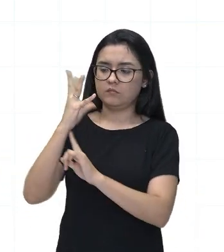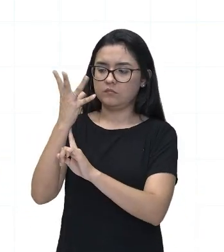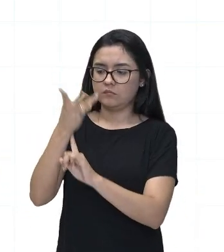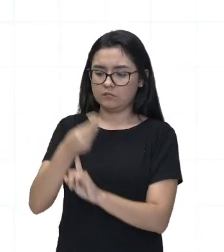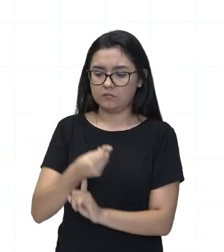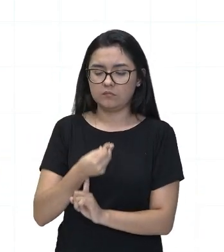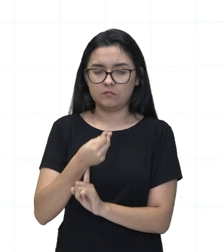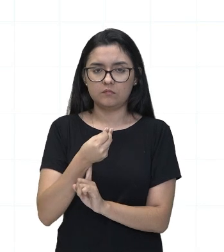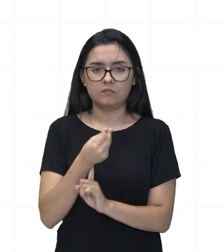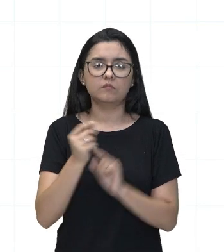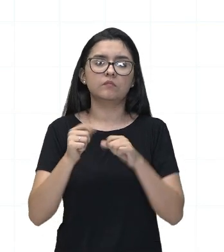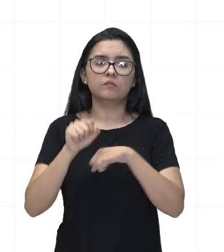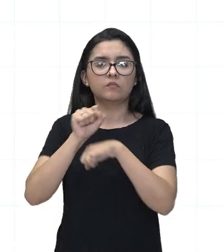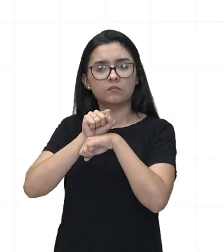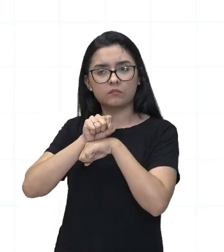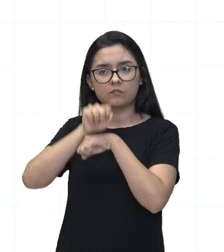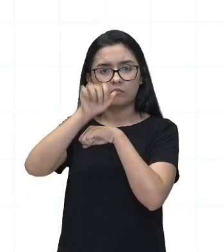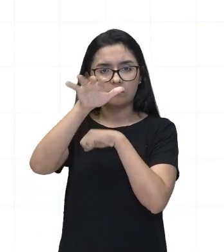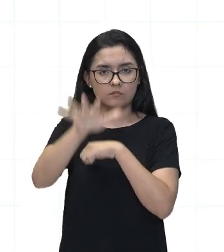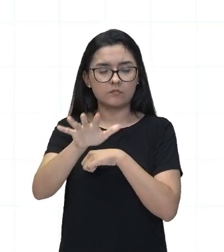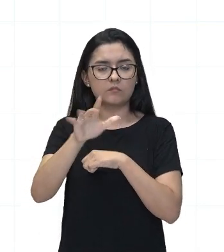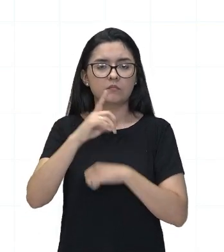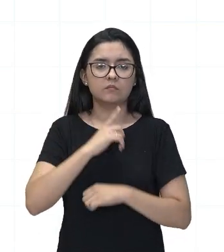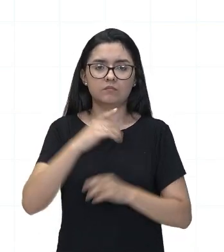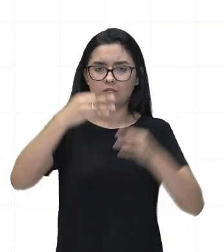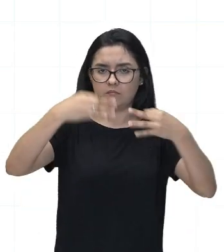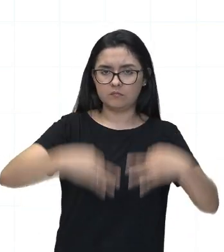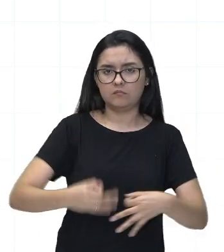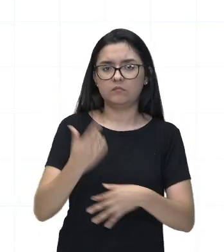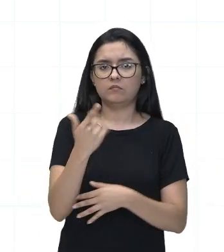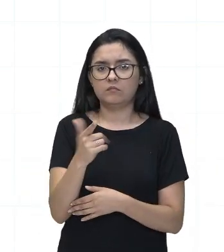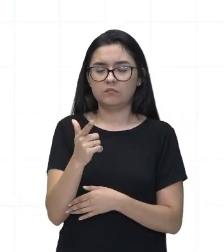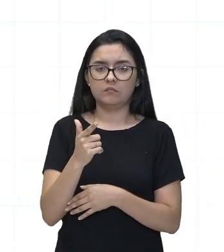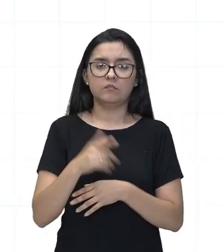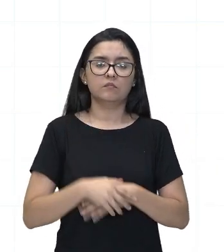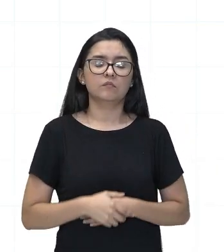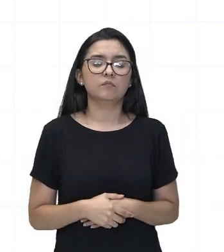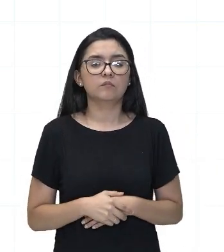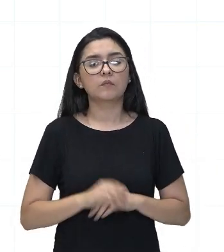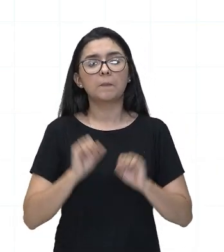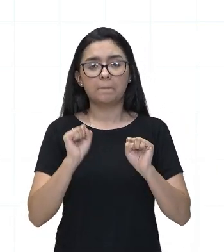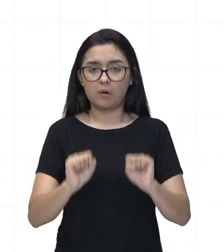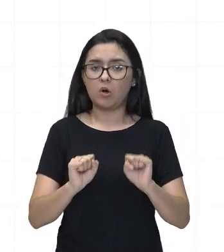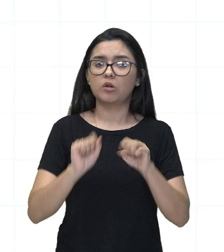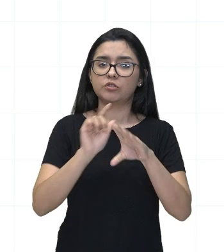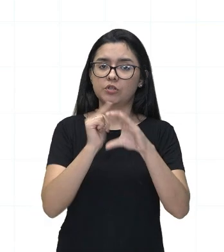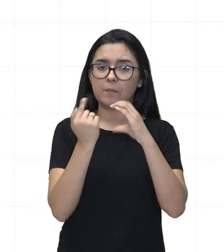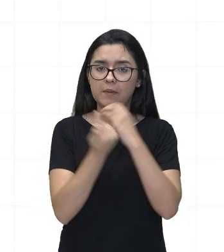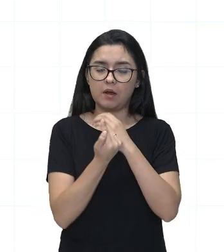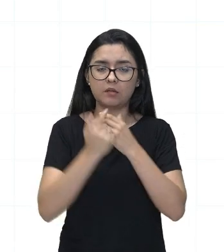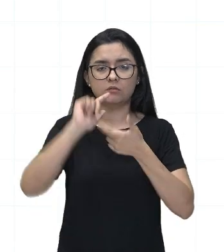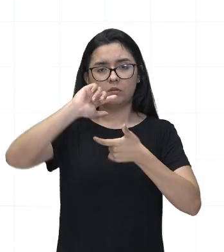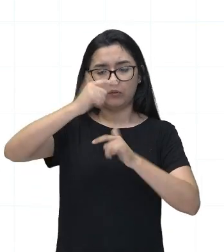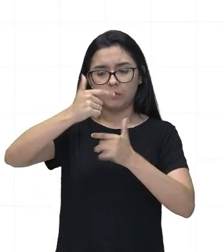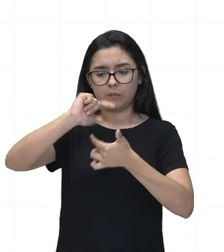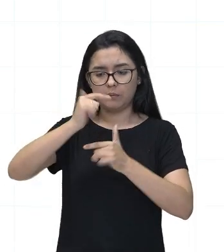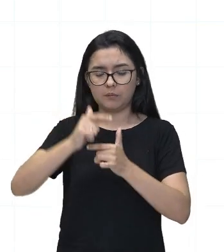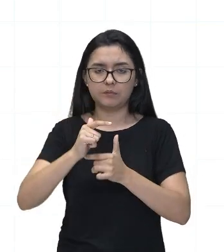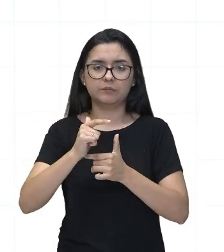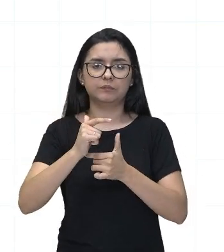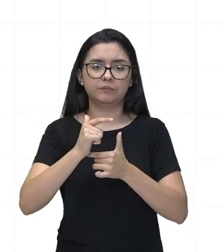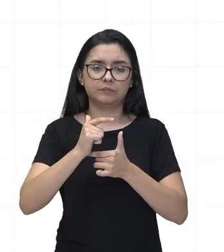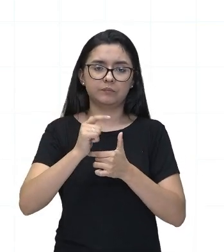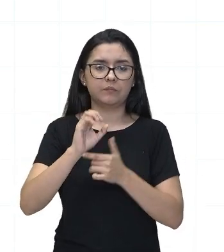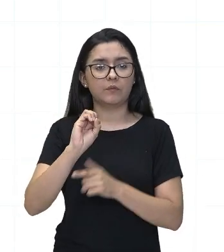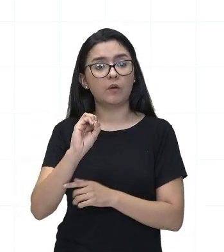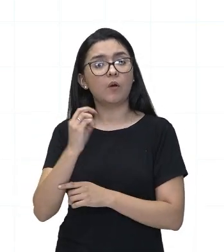formas abstratas, indefinidas e reais podem ser geométricas ou